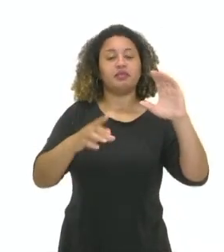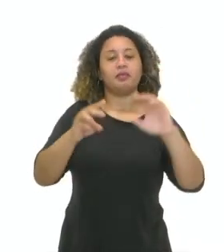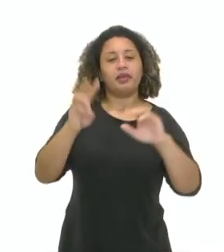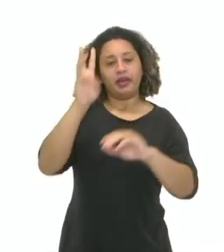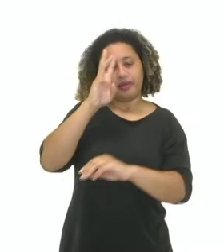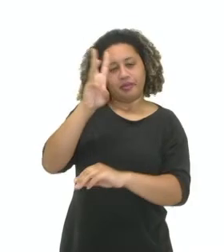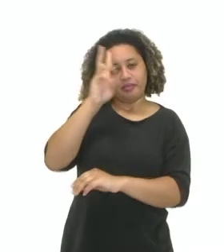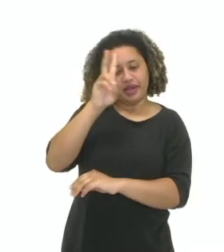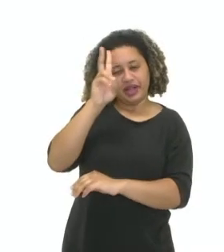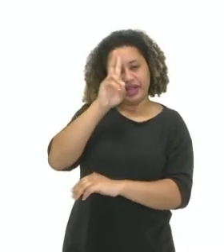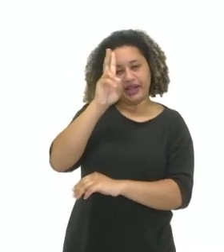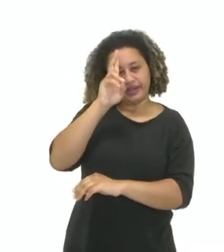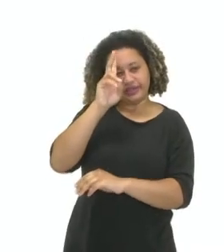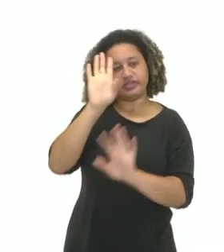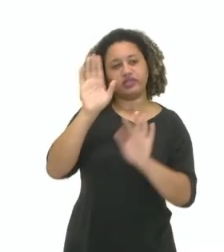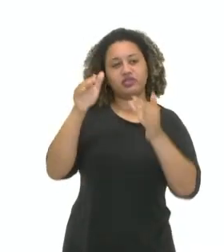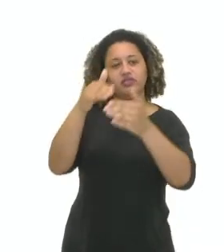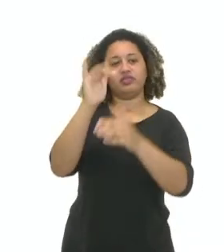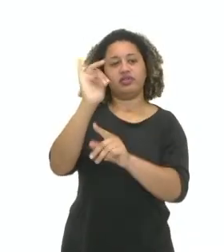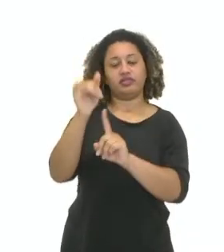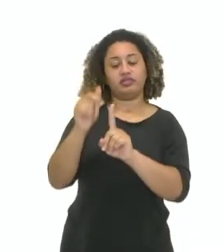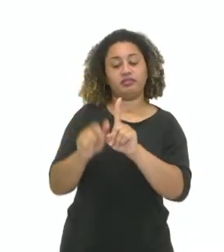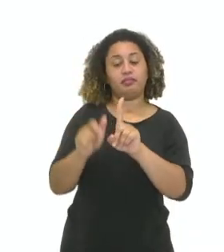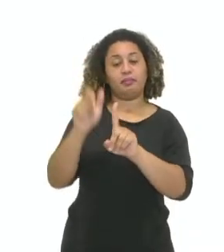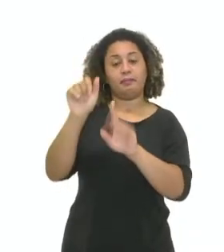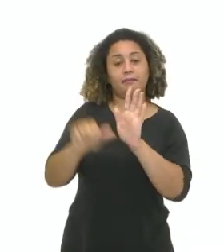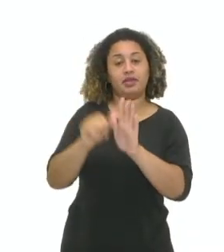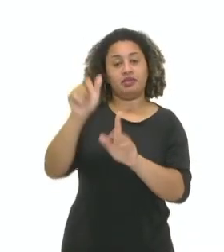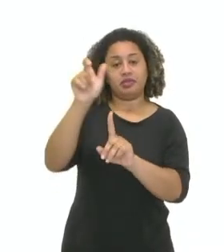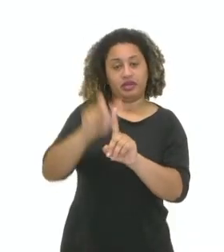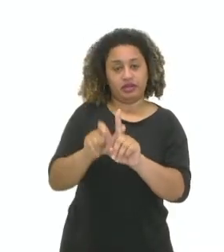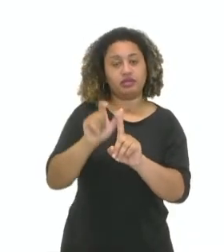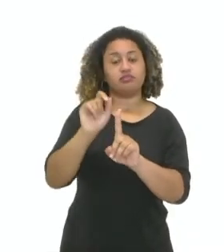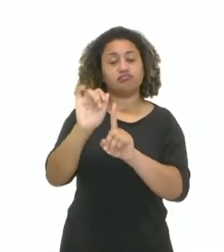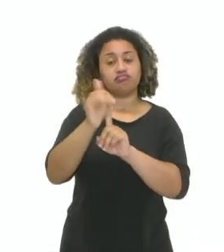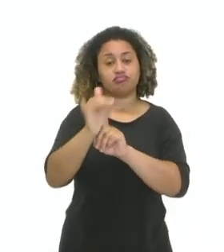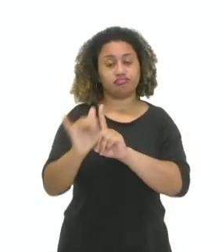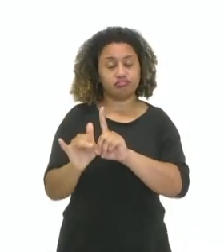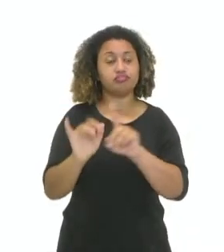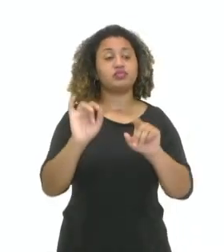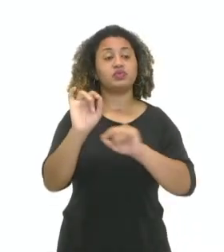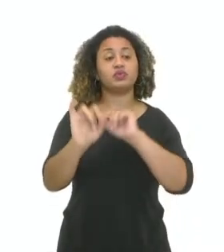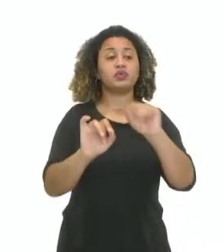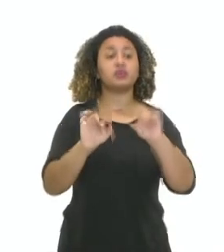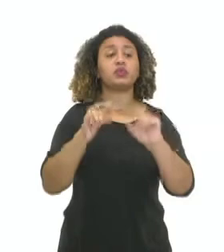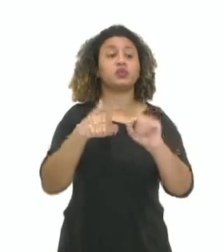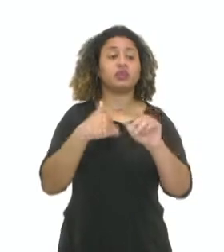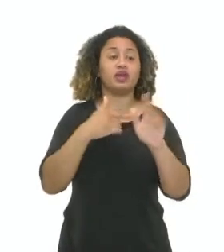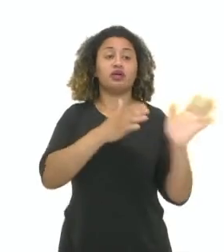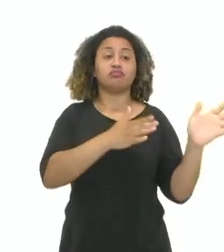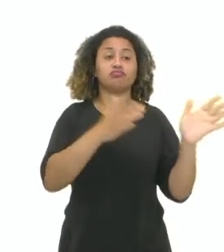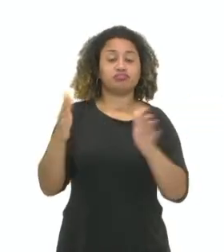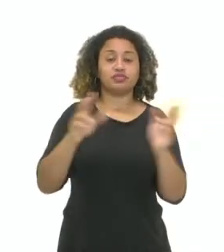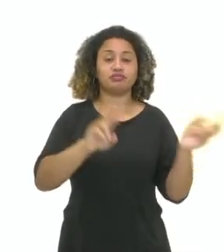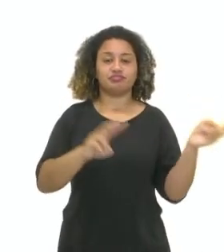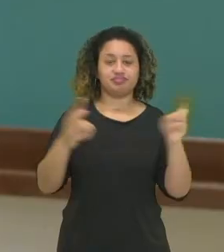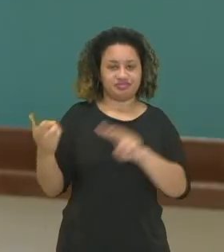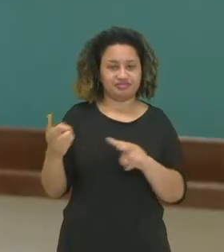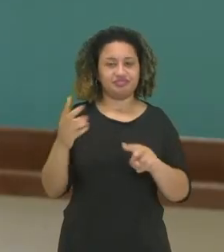e o foco narrativo em primeira pessoa colocam essa obra em uma fase de